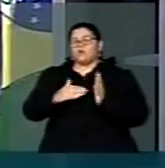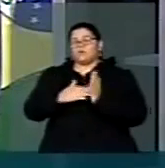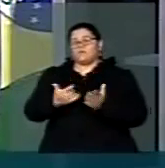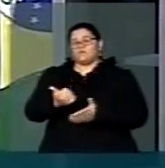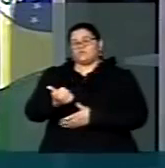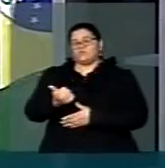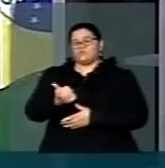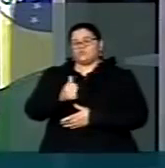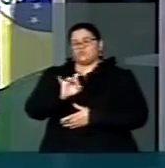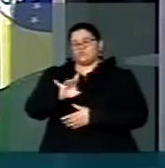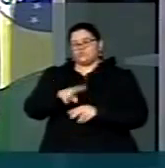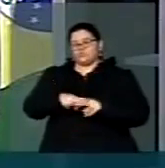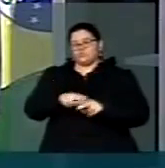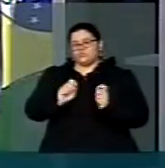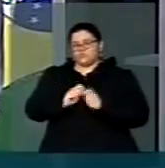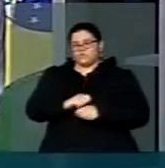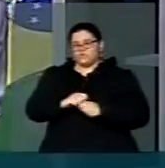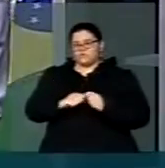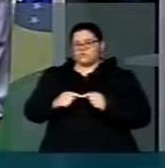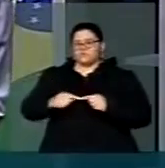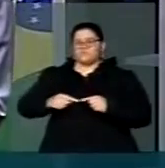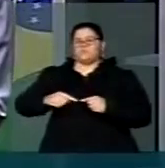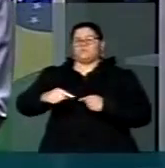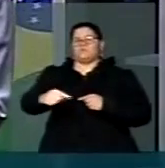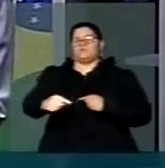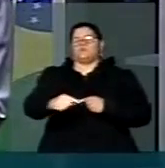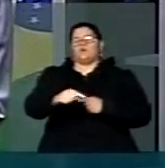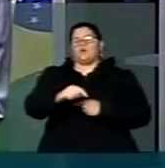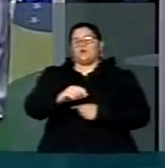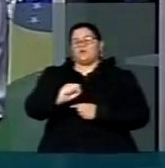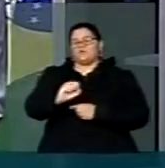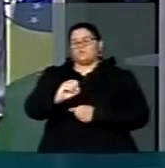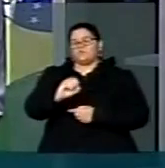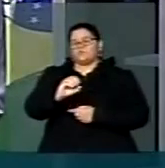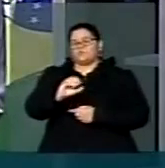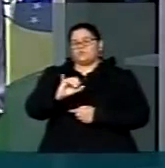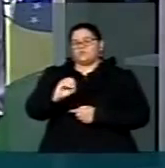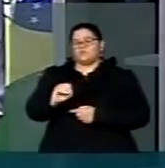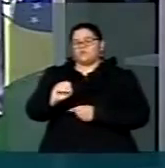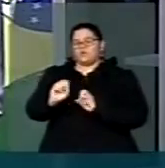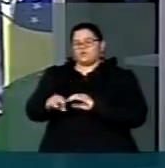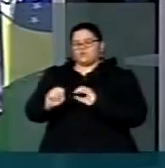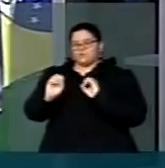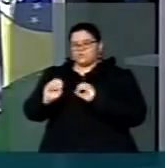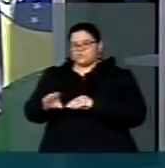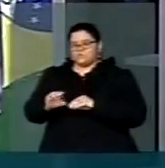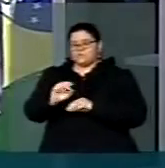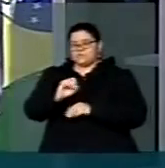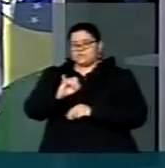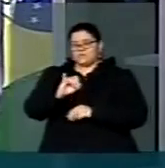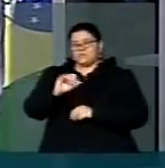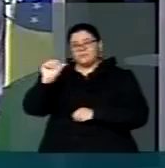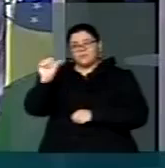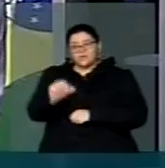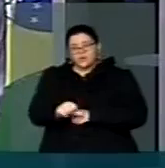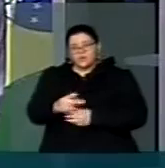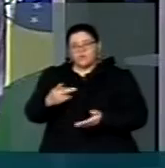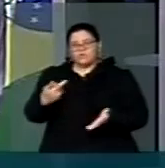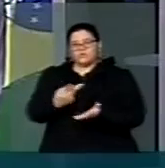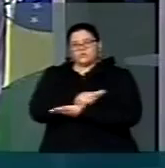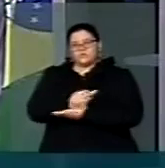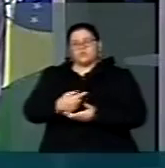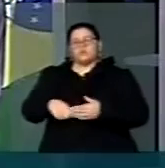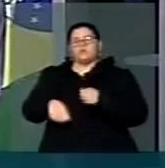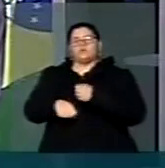forma, uma extensão do prazo de aplicação das medidas nos casos considerados mais graves. Estes, sim, devem ser debatidos